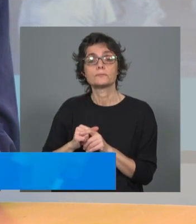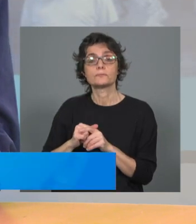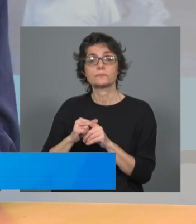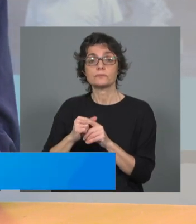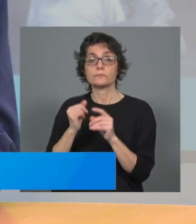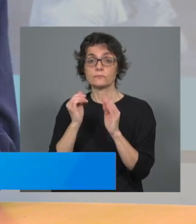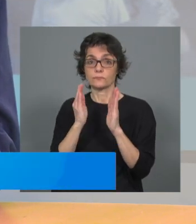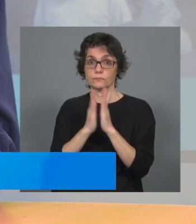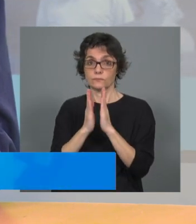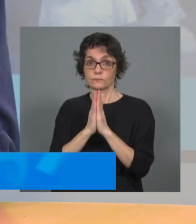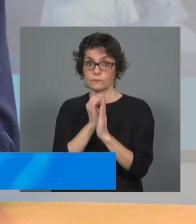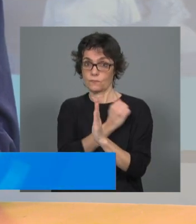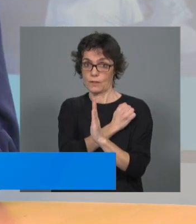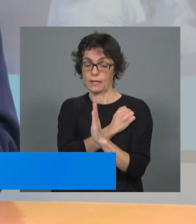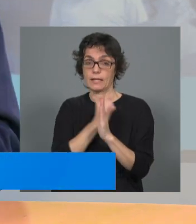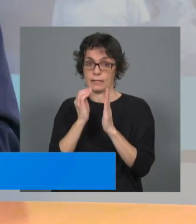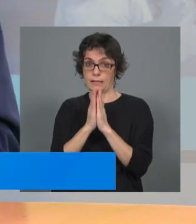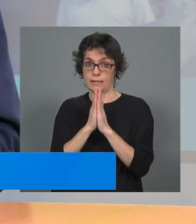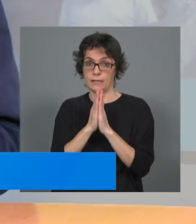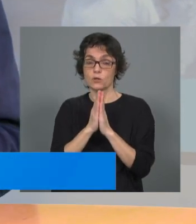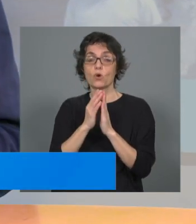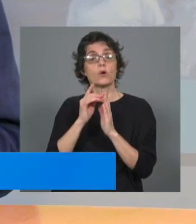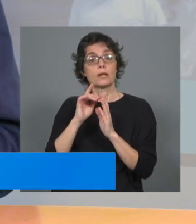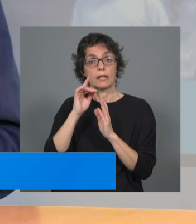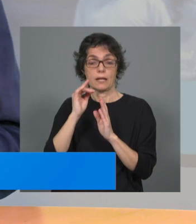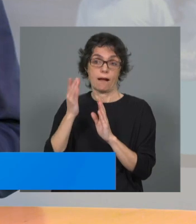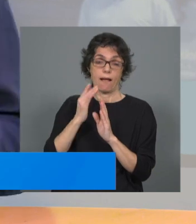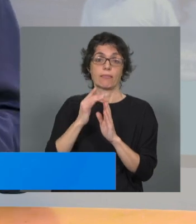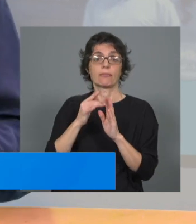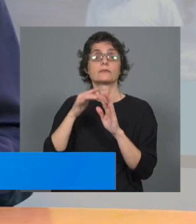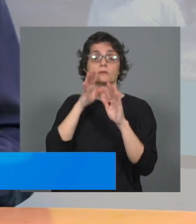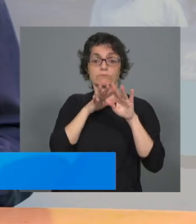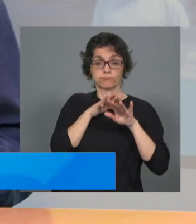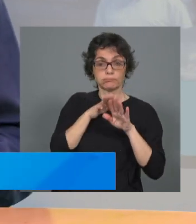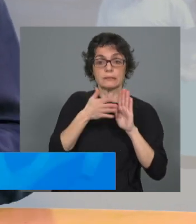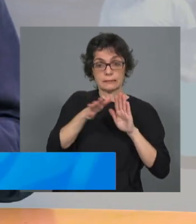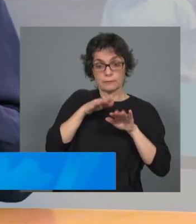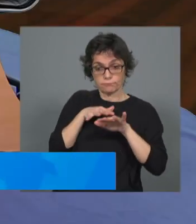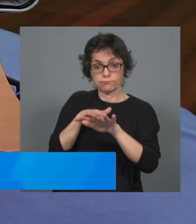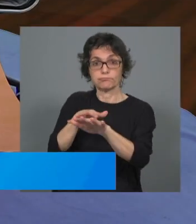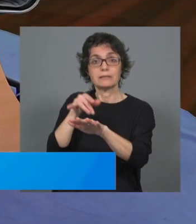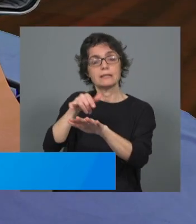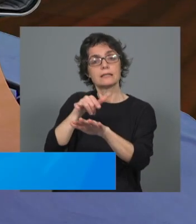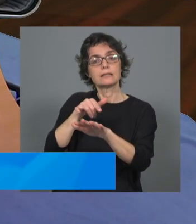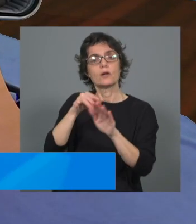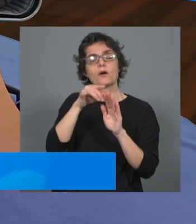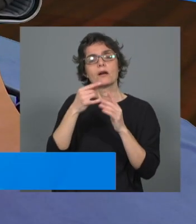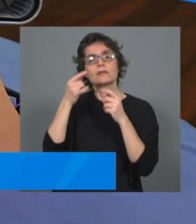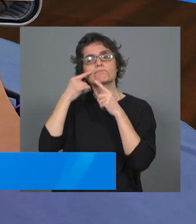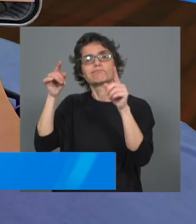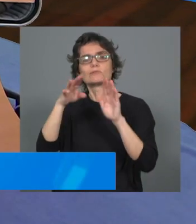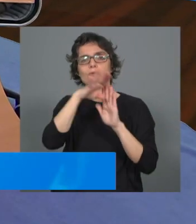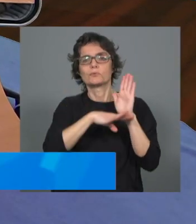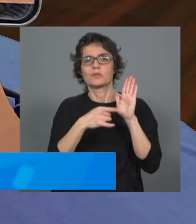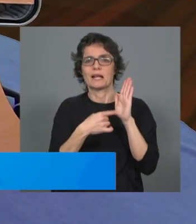igreja de onde partiria a procissão, um programa em que falam das raízes da procissão, da cultura por